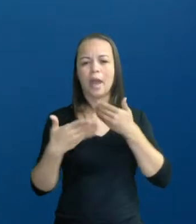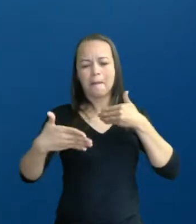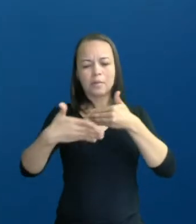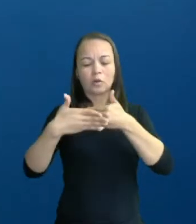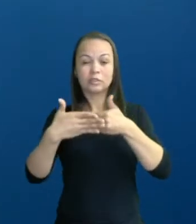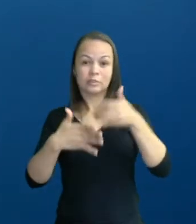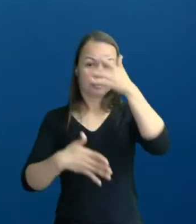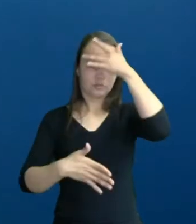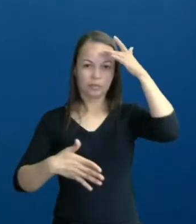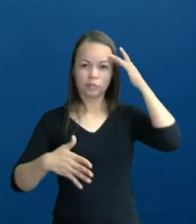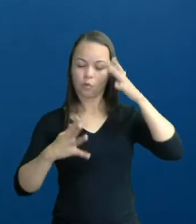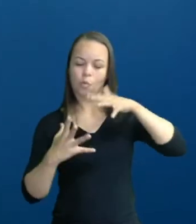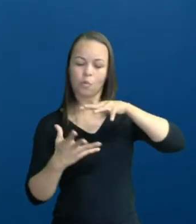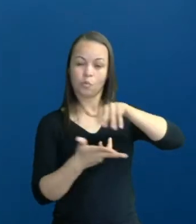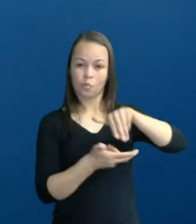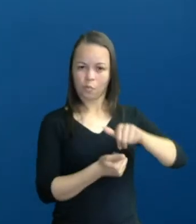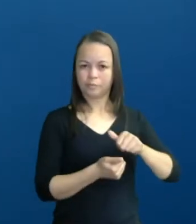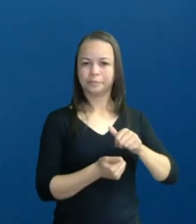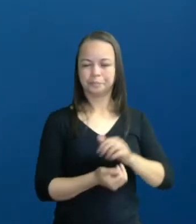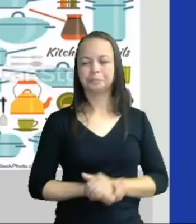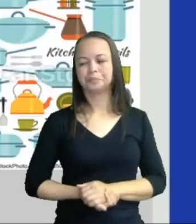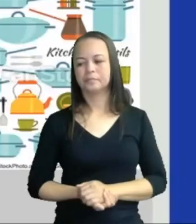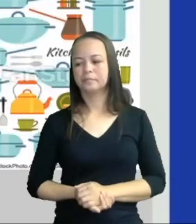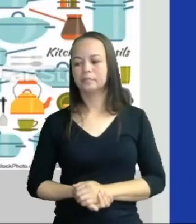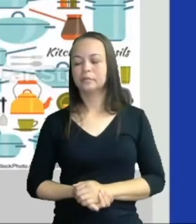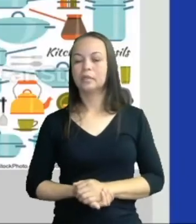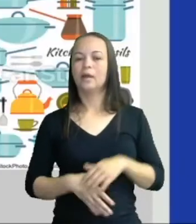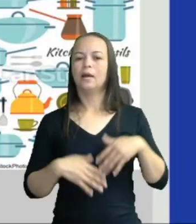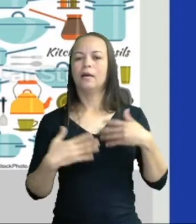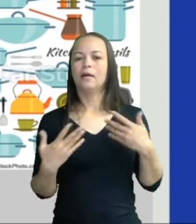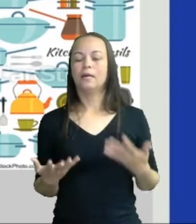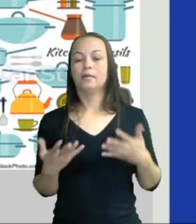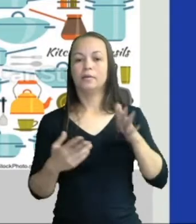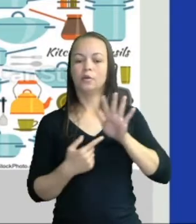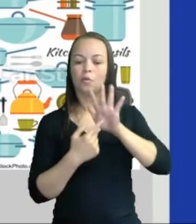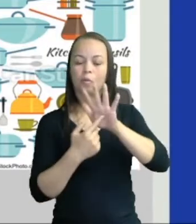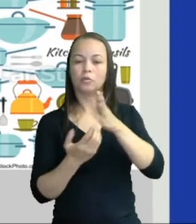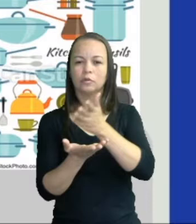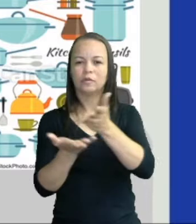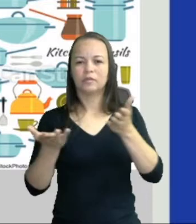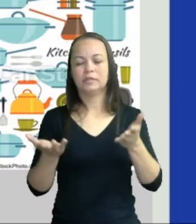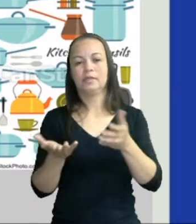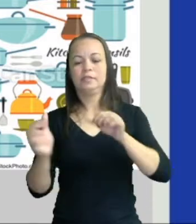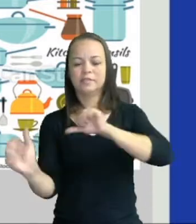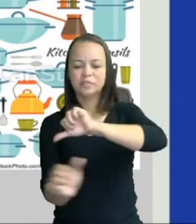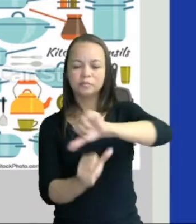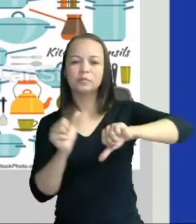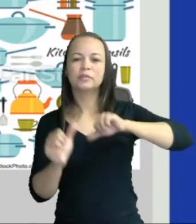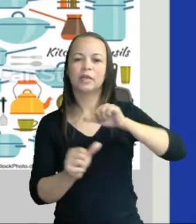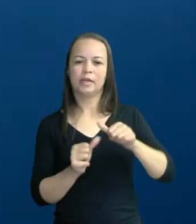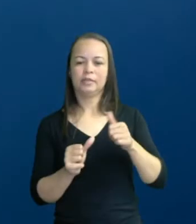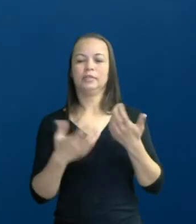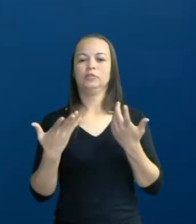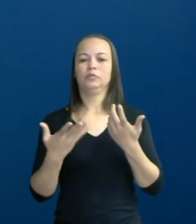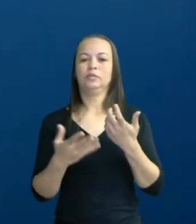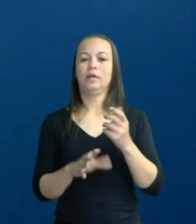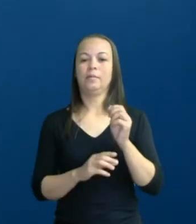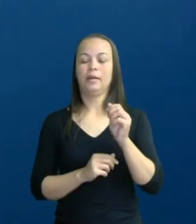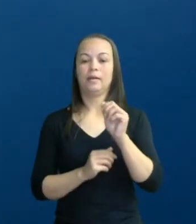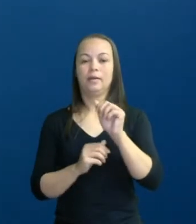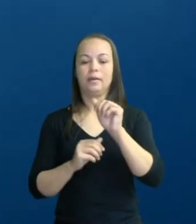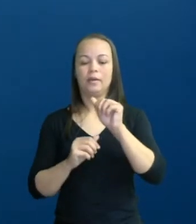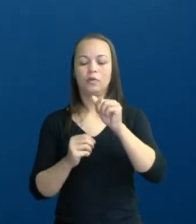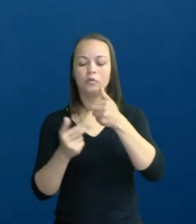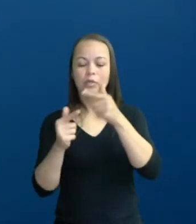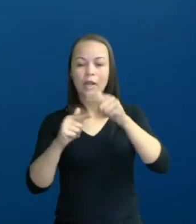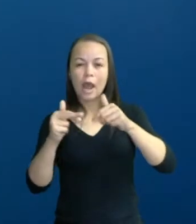todo, tá certo? Aí eu trago as mudanças nos aparelhos eletrodomésticos. Exatamente, porque